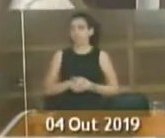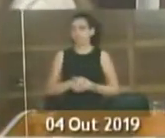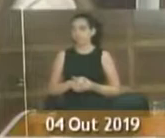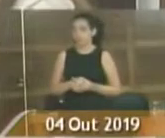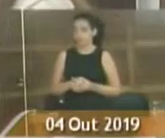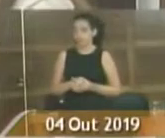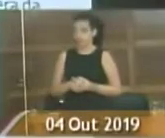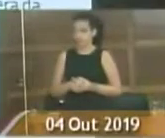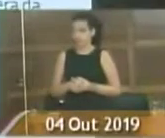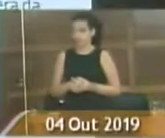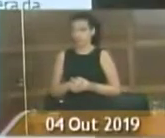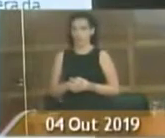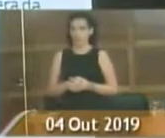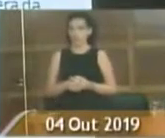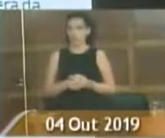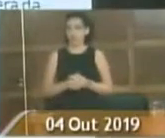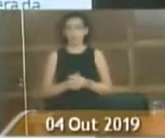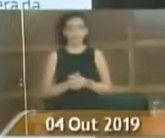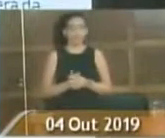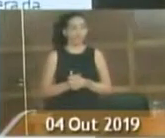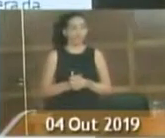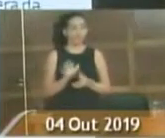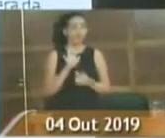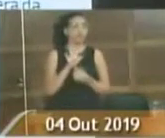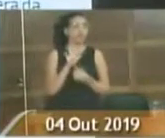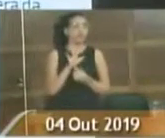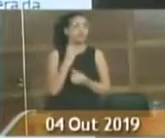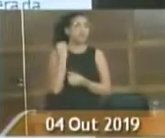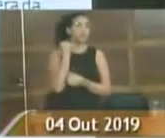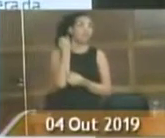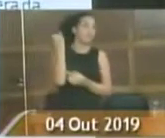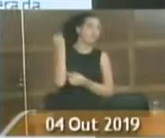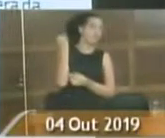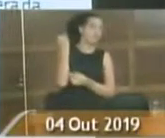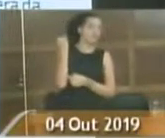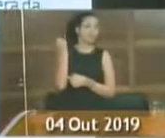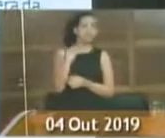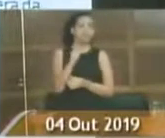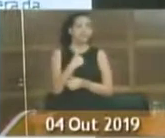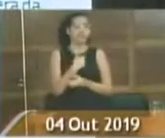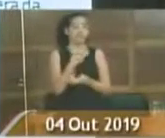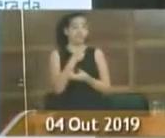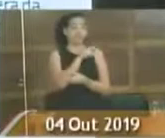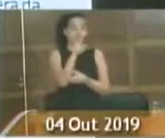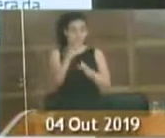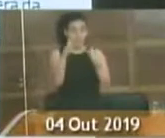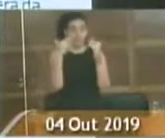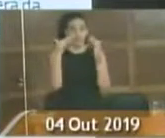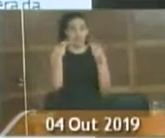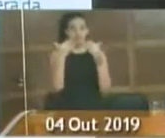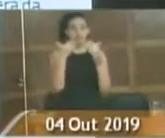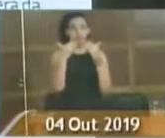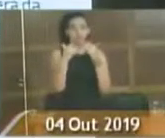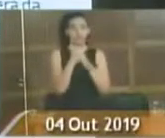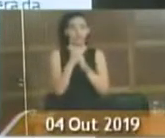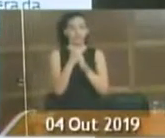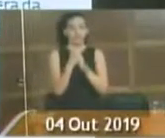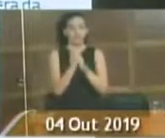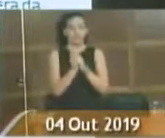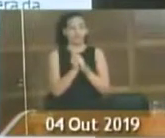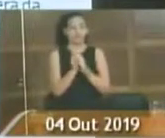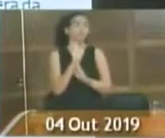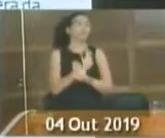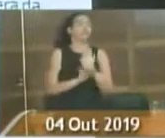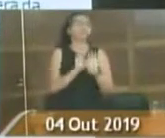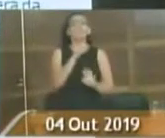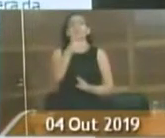passar. Então, ó, isso aqui é muito importante, ó, que eu quero que vocês prestem atenção. Sobre o tratamento.